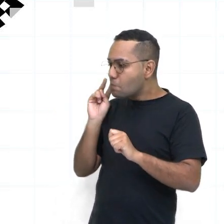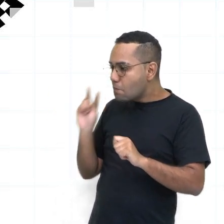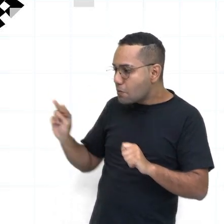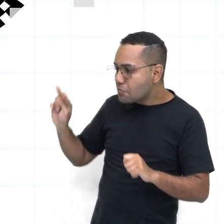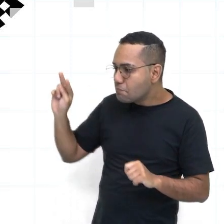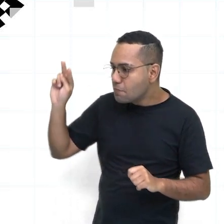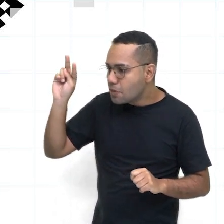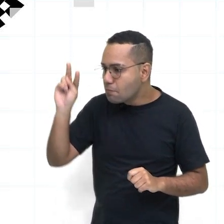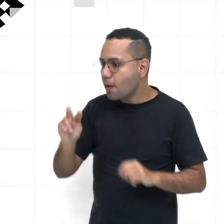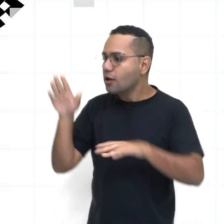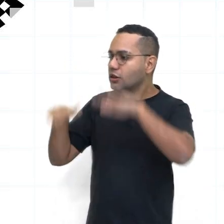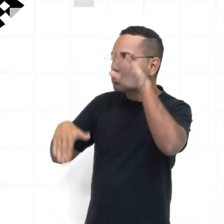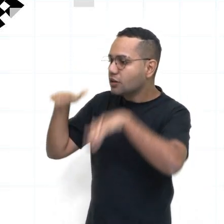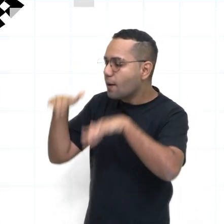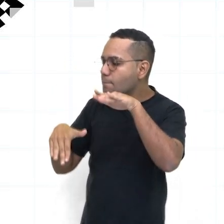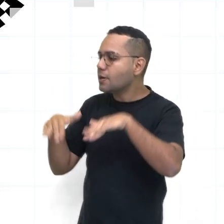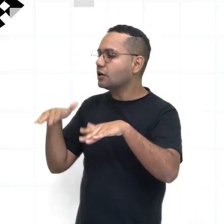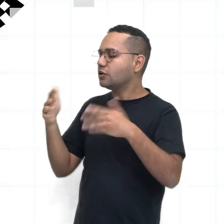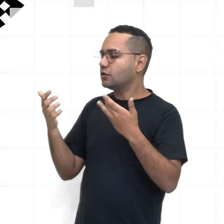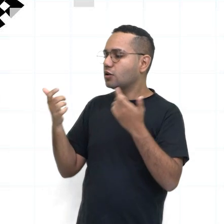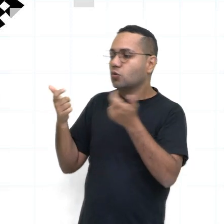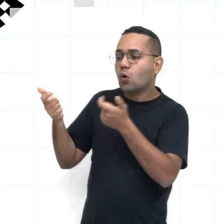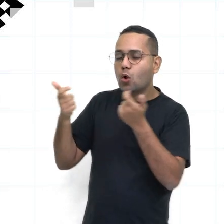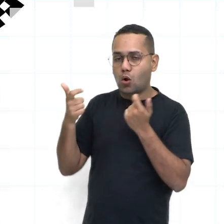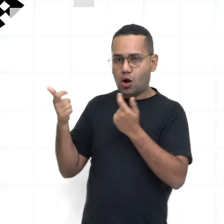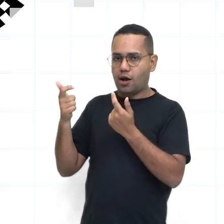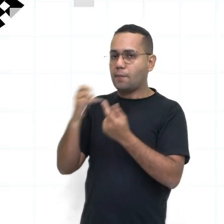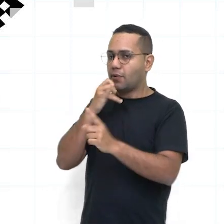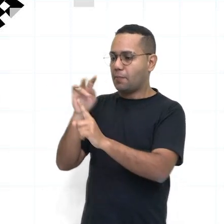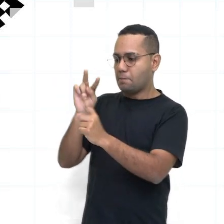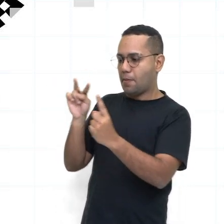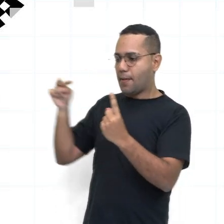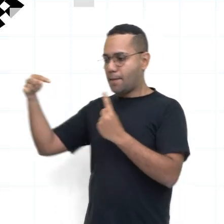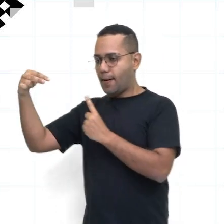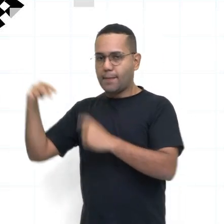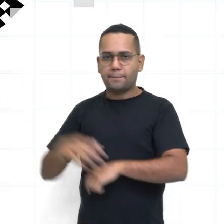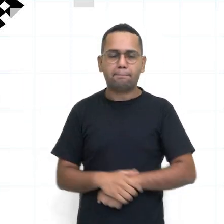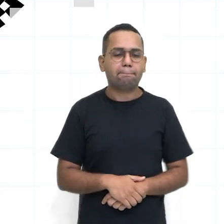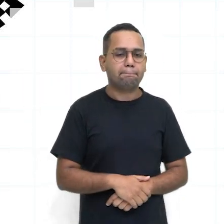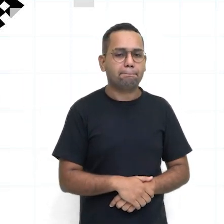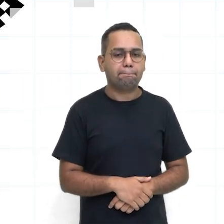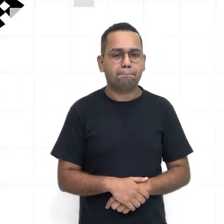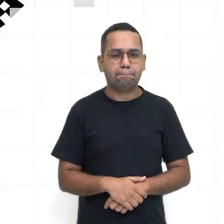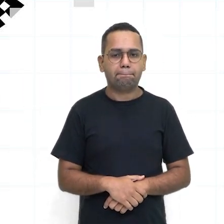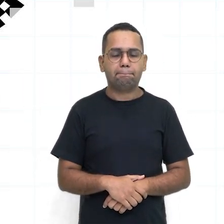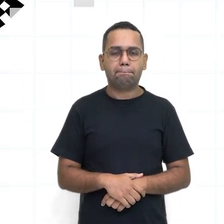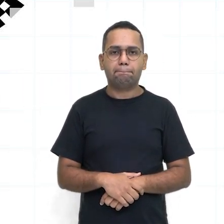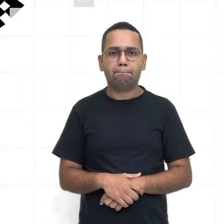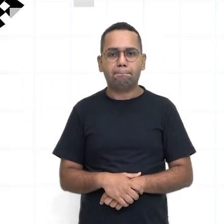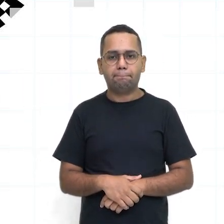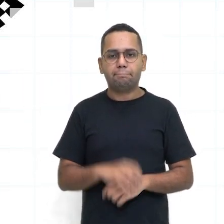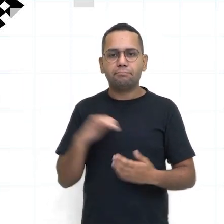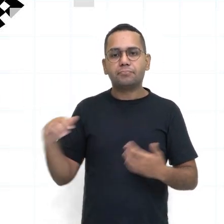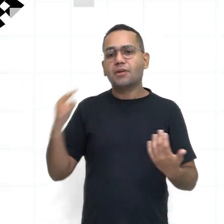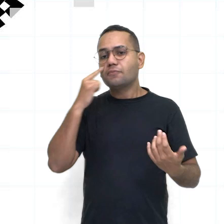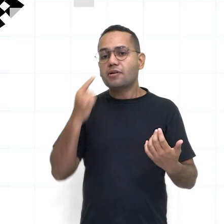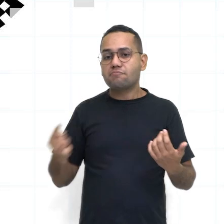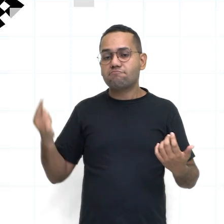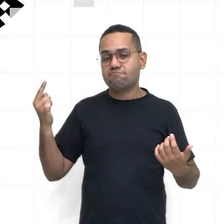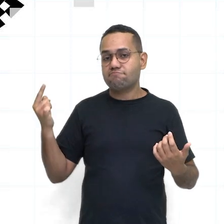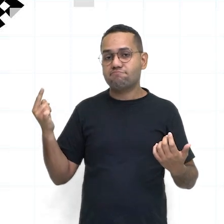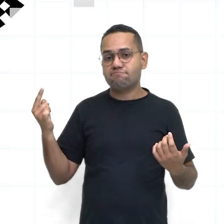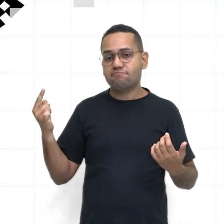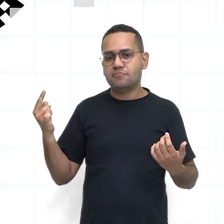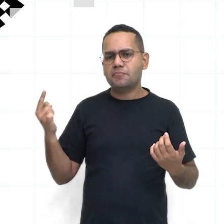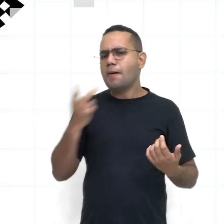a depender do ângulo que a observa. Aí nós temos um exemplo da op art, que é justamente essa ilusão que você tem